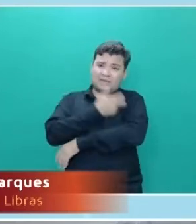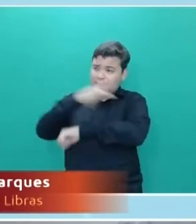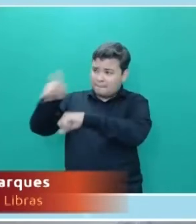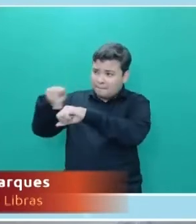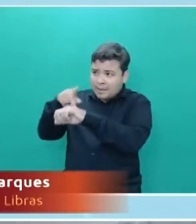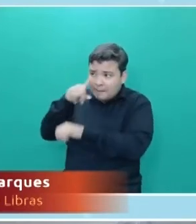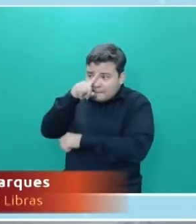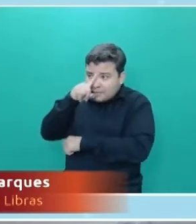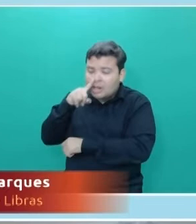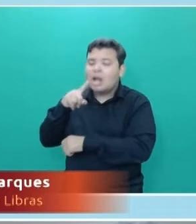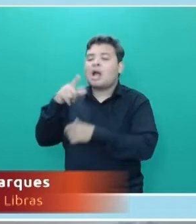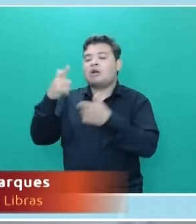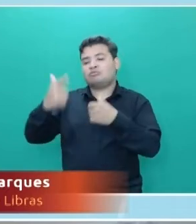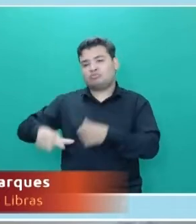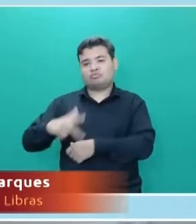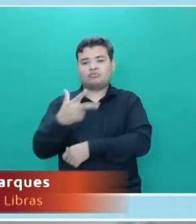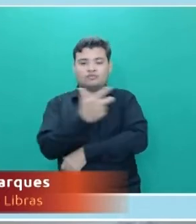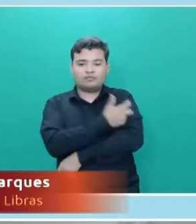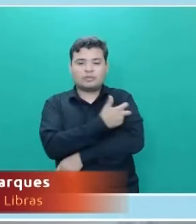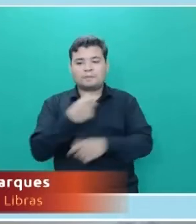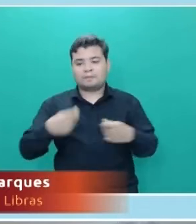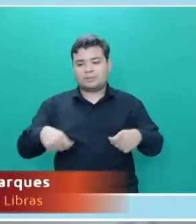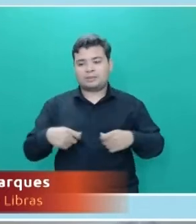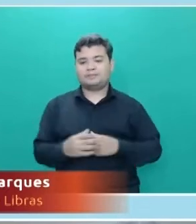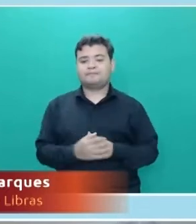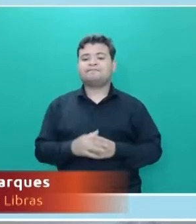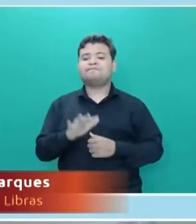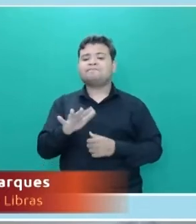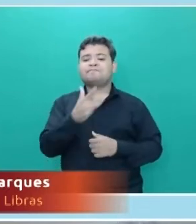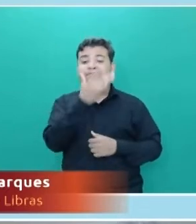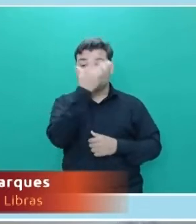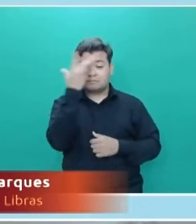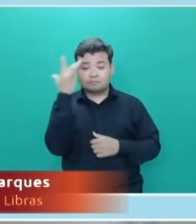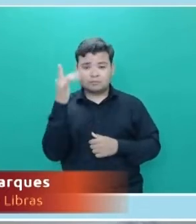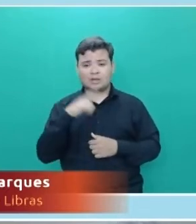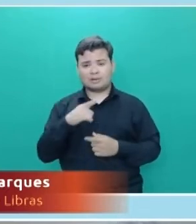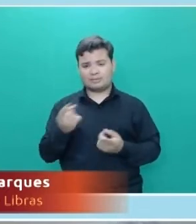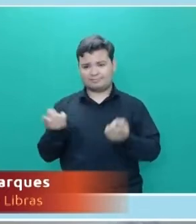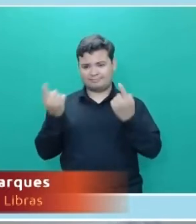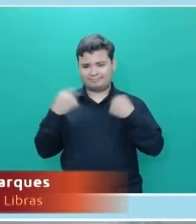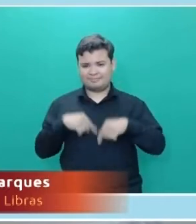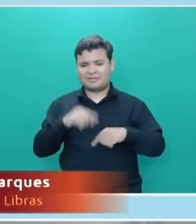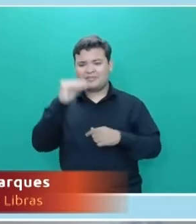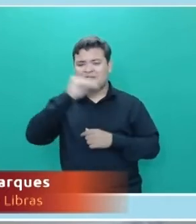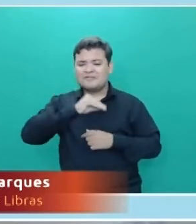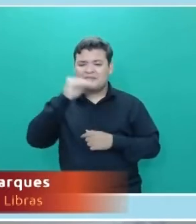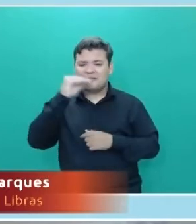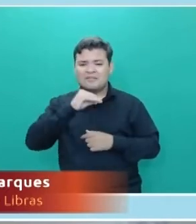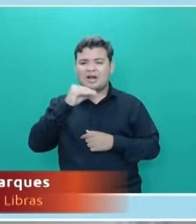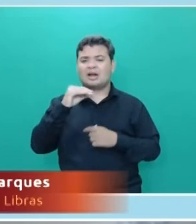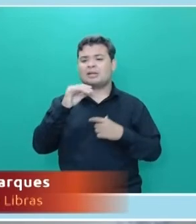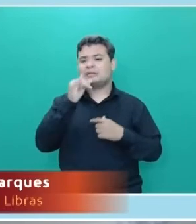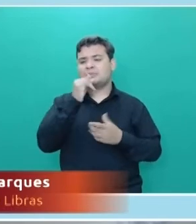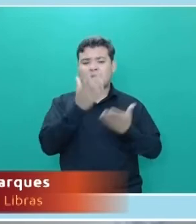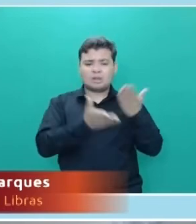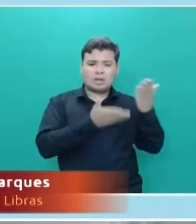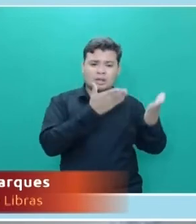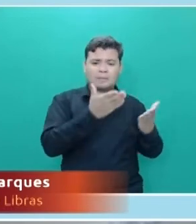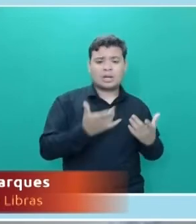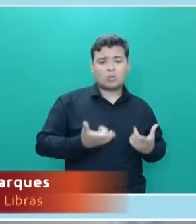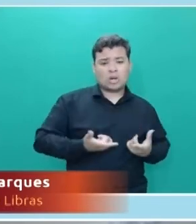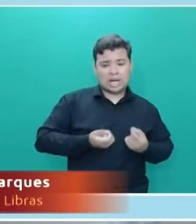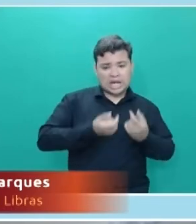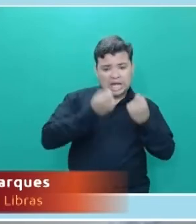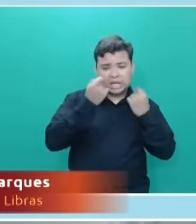vacinados. Professora, pessoas com sistema imunológico comprometido, como, por exemplo, pessoas em tratamento contra o câncer ou pessoas